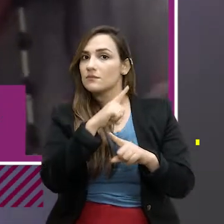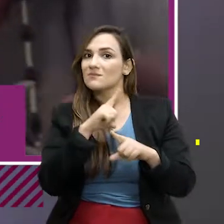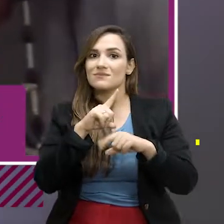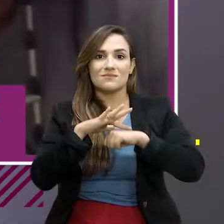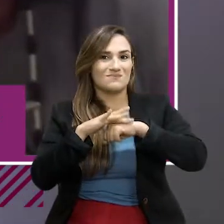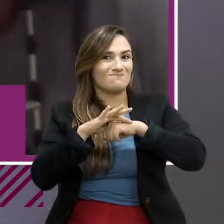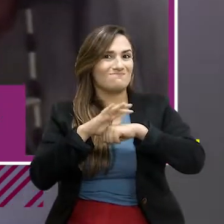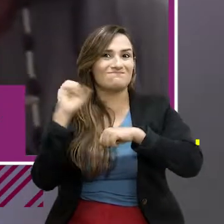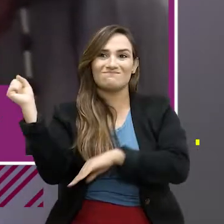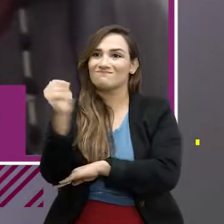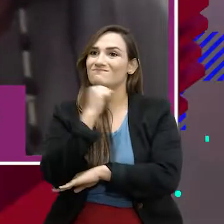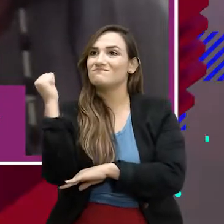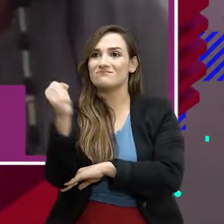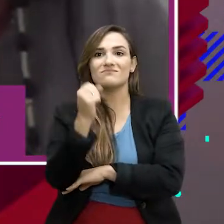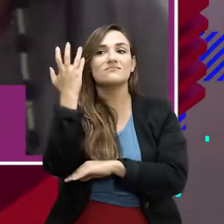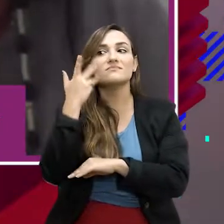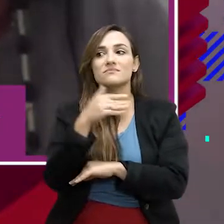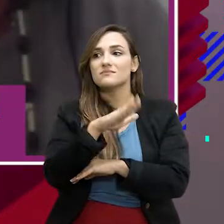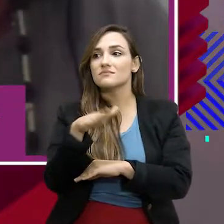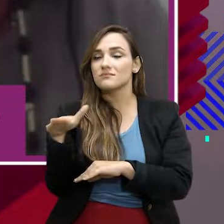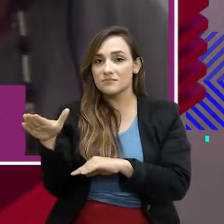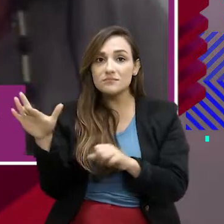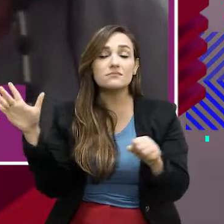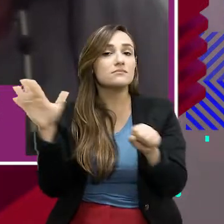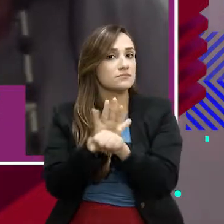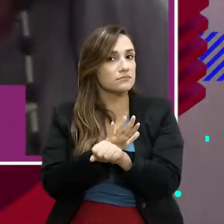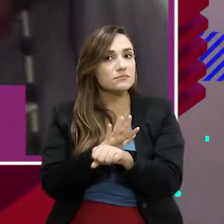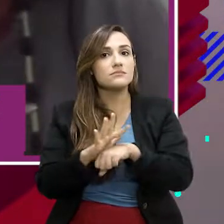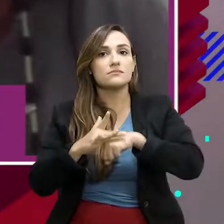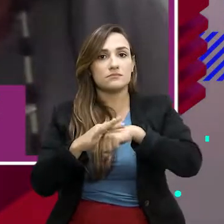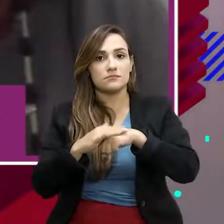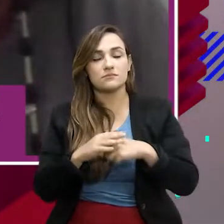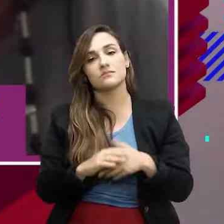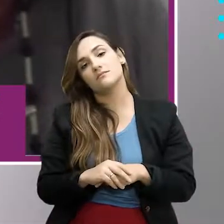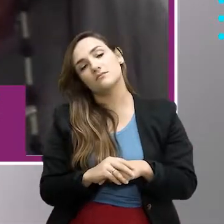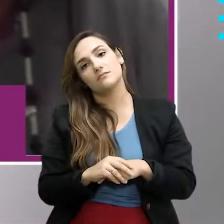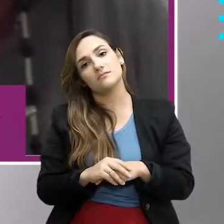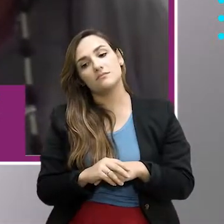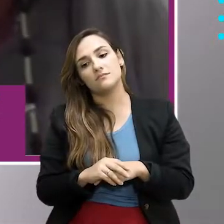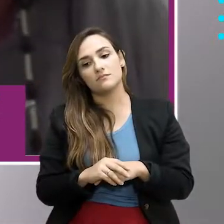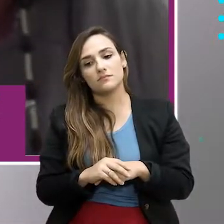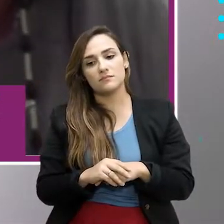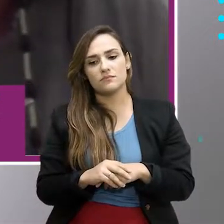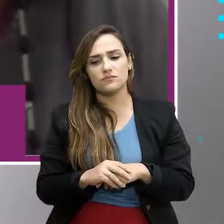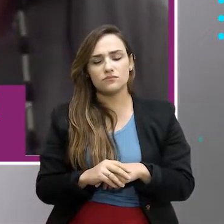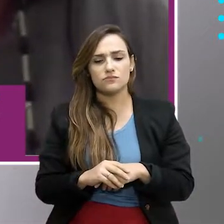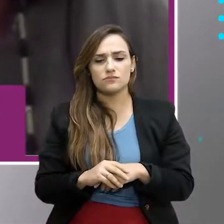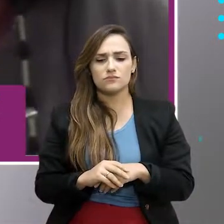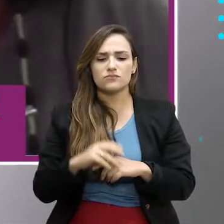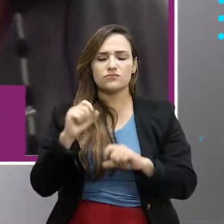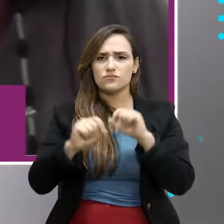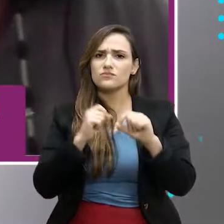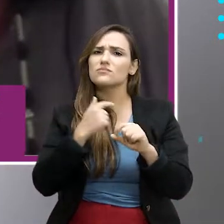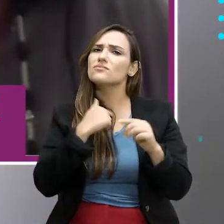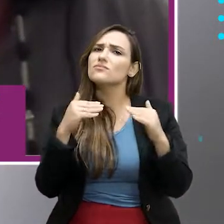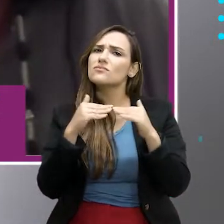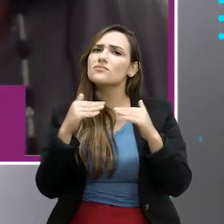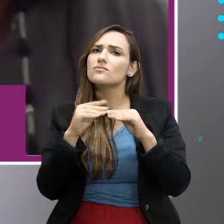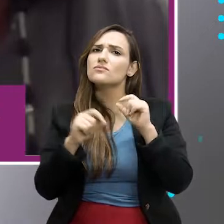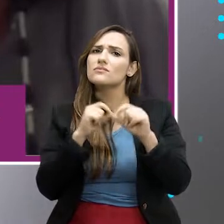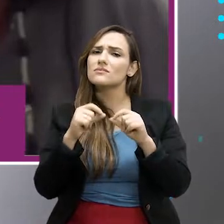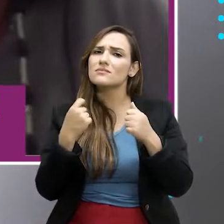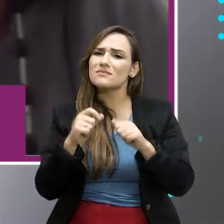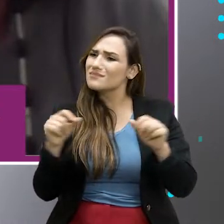Porque estão enfrentando isso que são as UTIs pediátricas lotadas, e a gente não